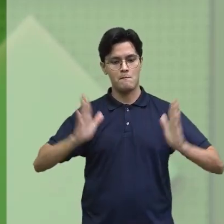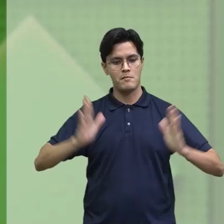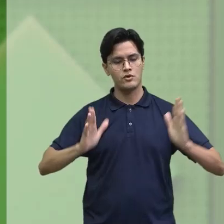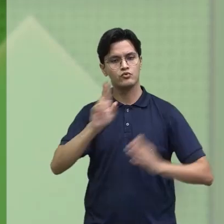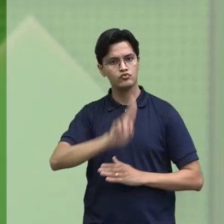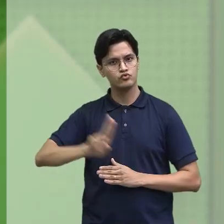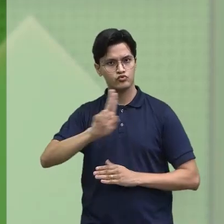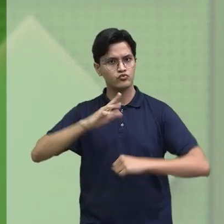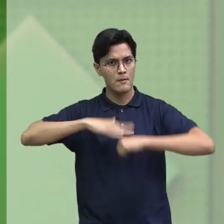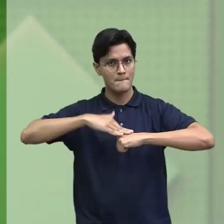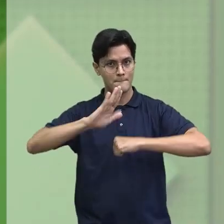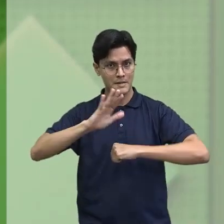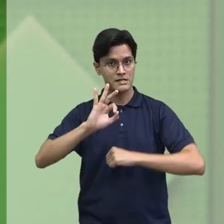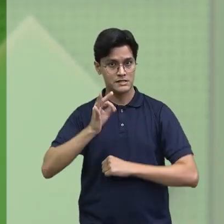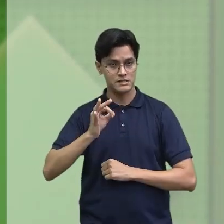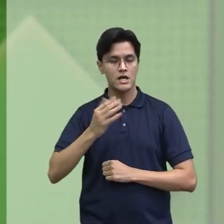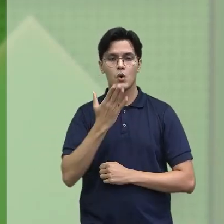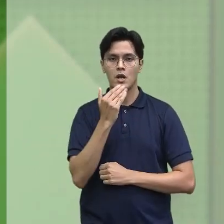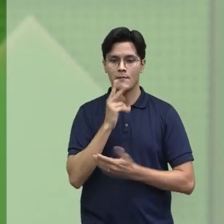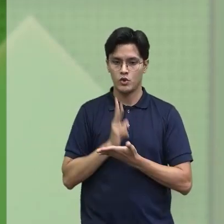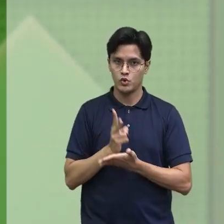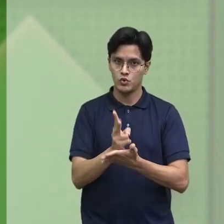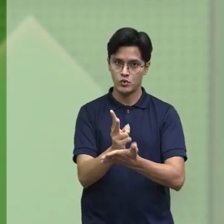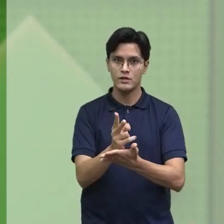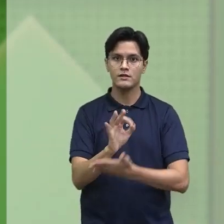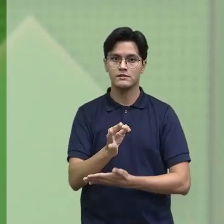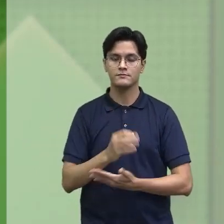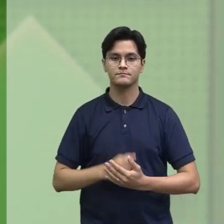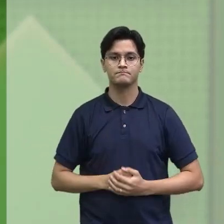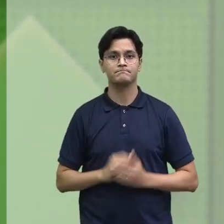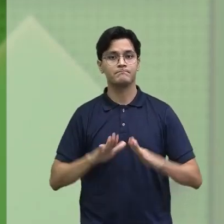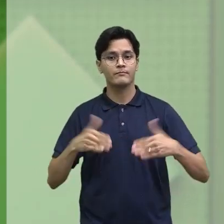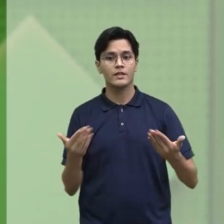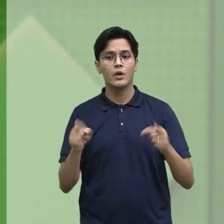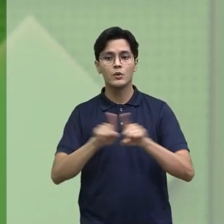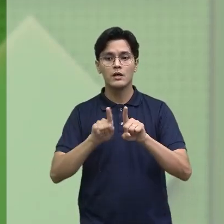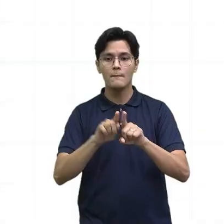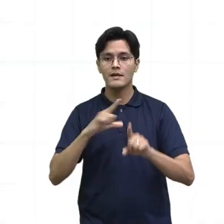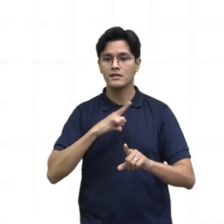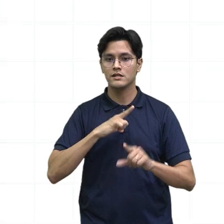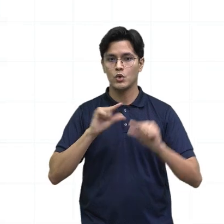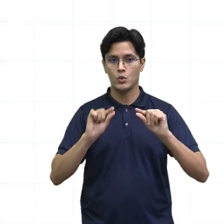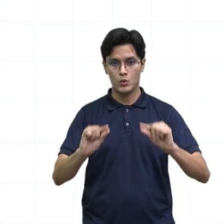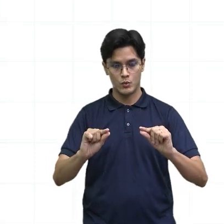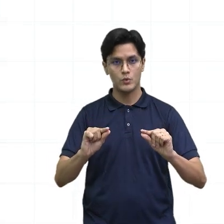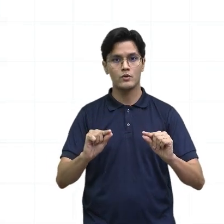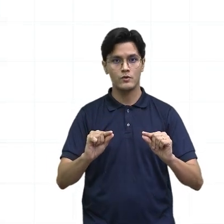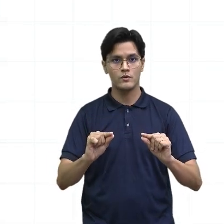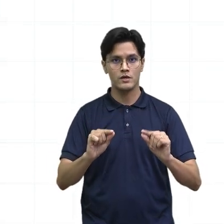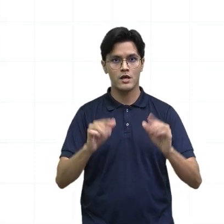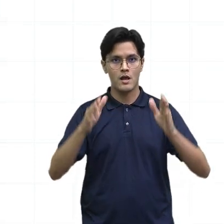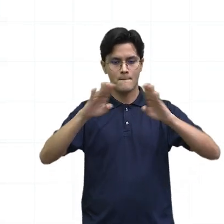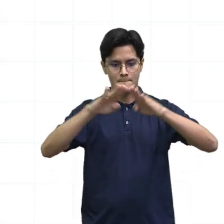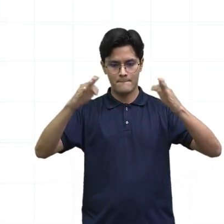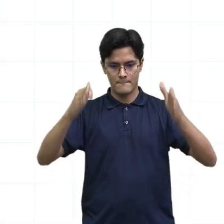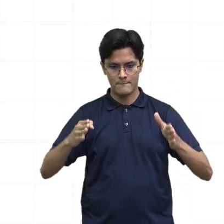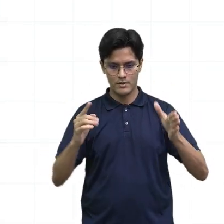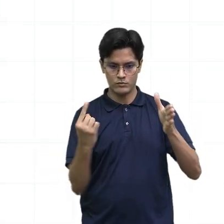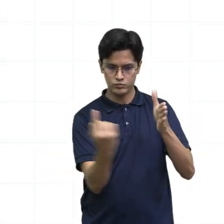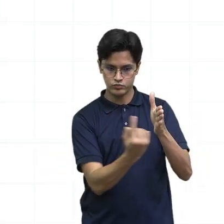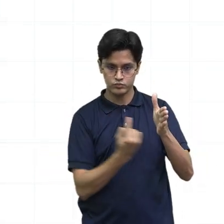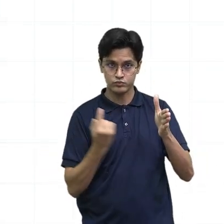conservada, tá? Então, bem interessante a gente saber esse detalhe. E existe ainda o micro-ondas, observe aí, que é